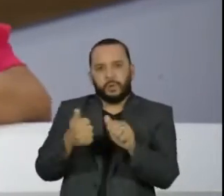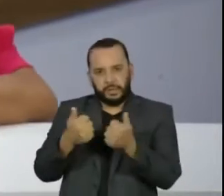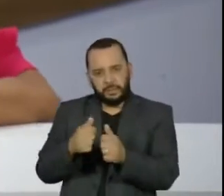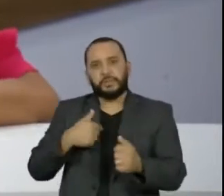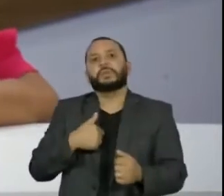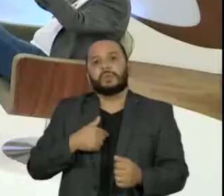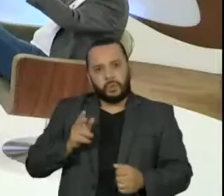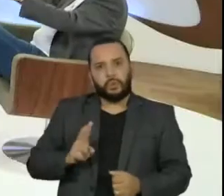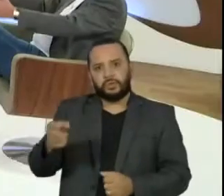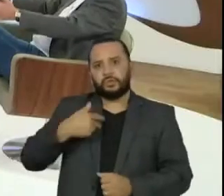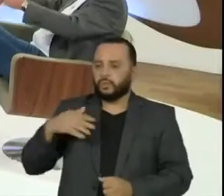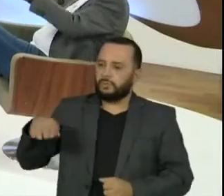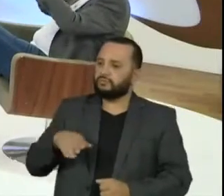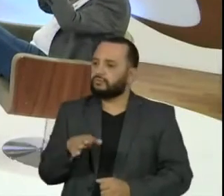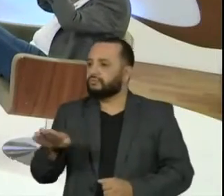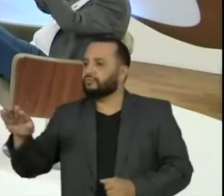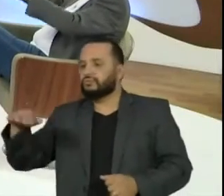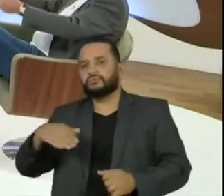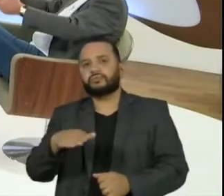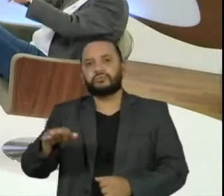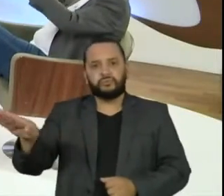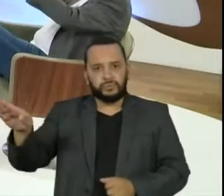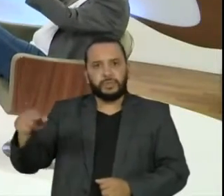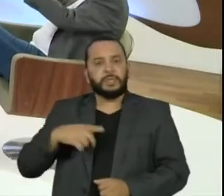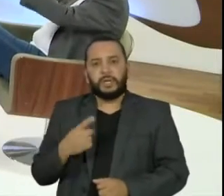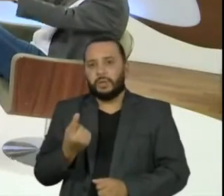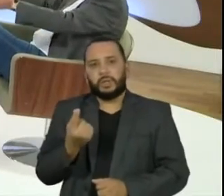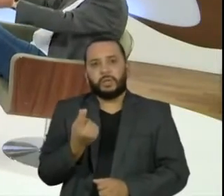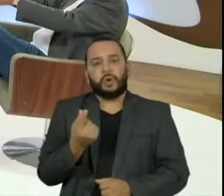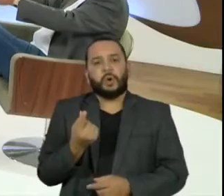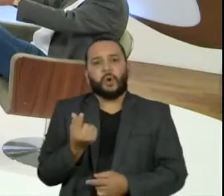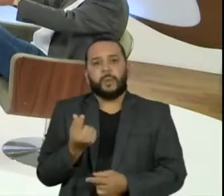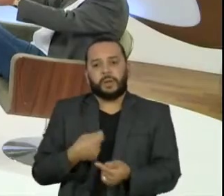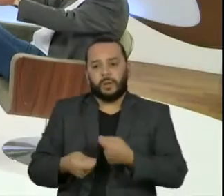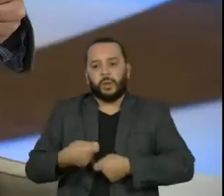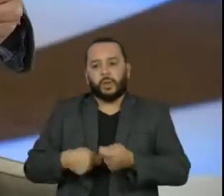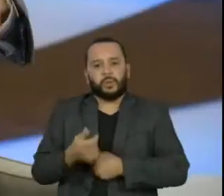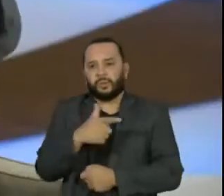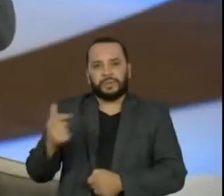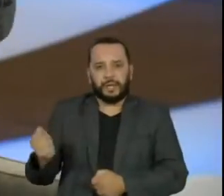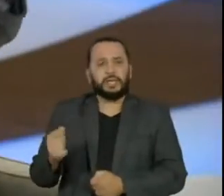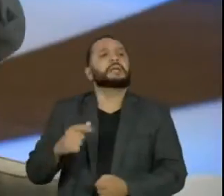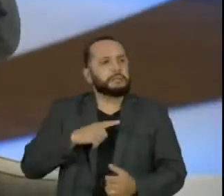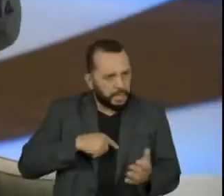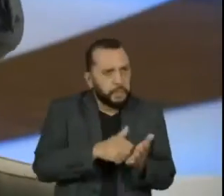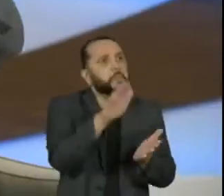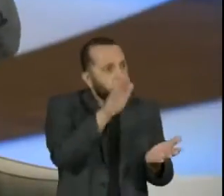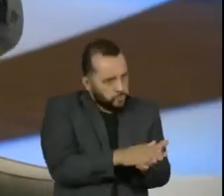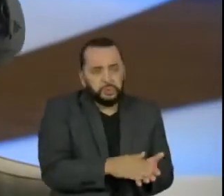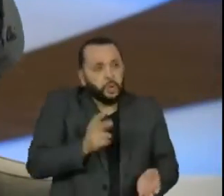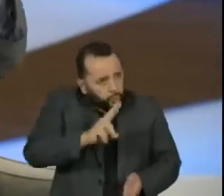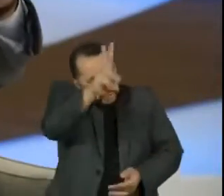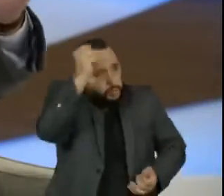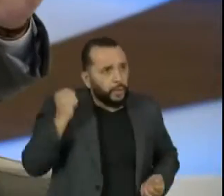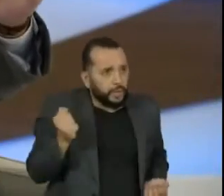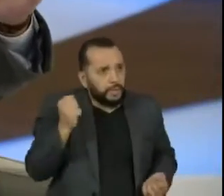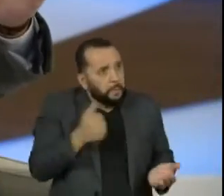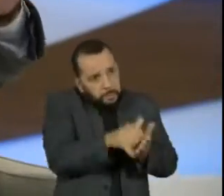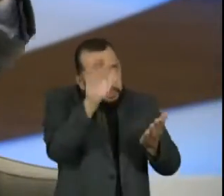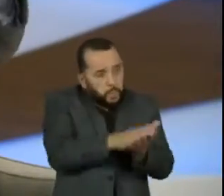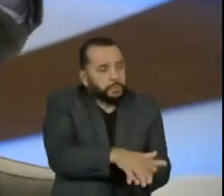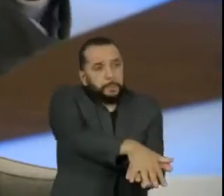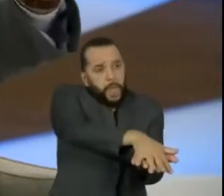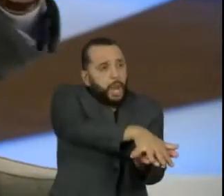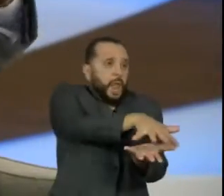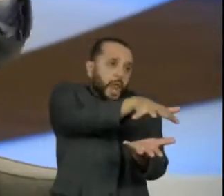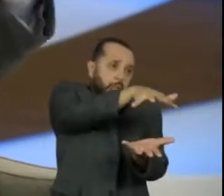sem E cobradores. estão sendo multados continuamente. A multa cobre igual relógio.